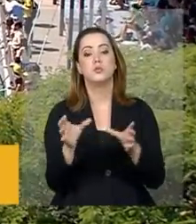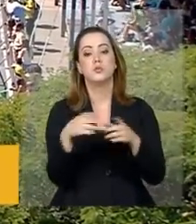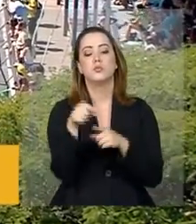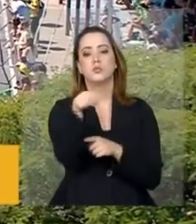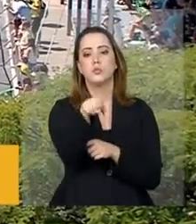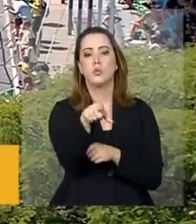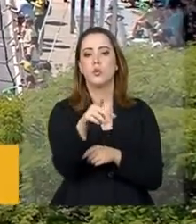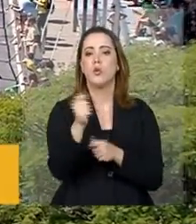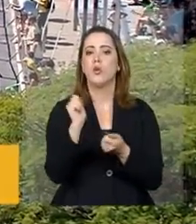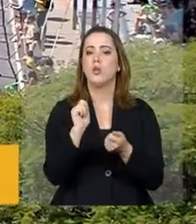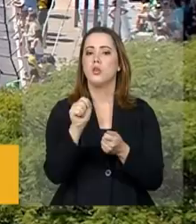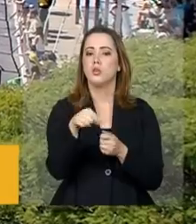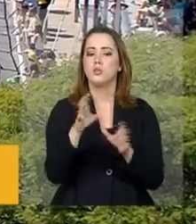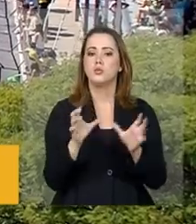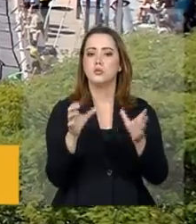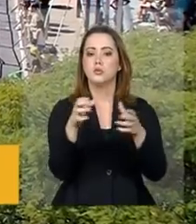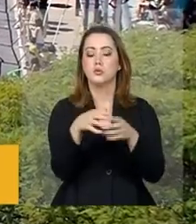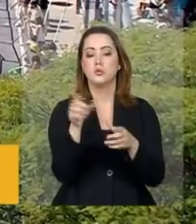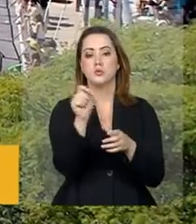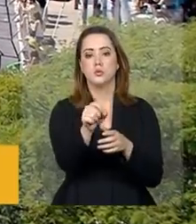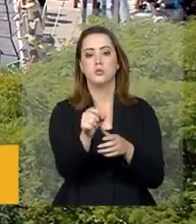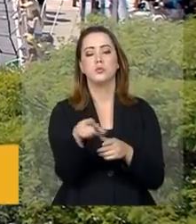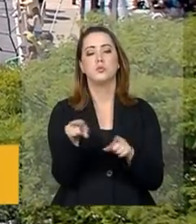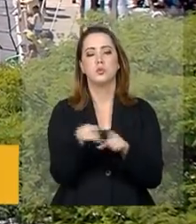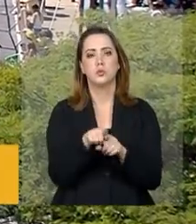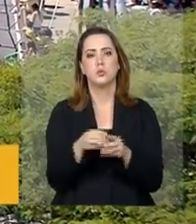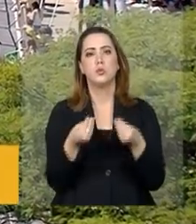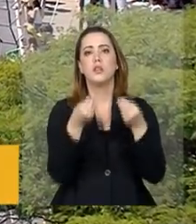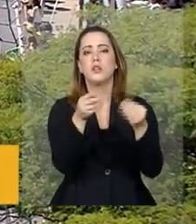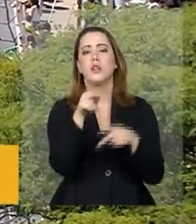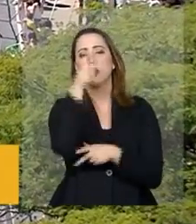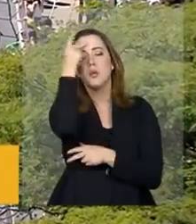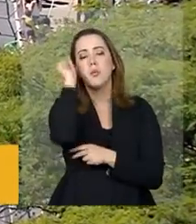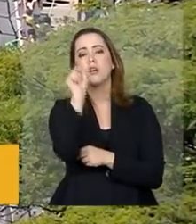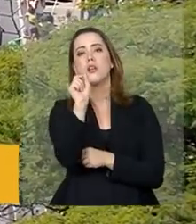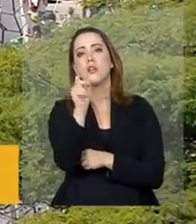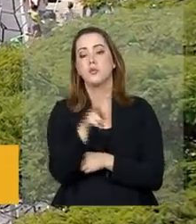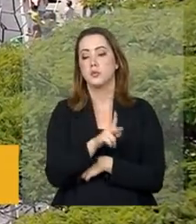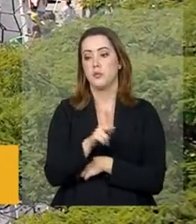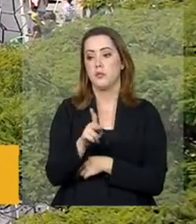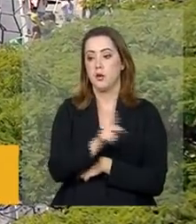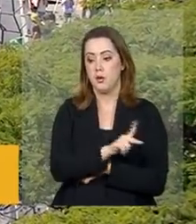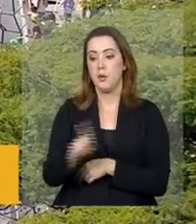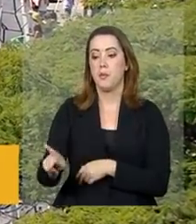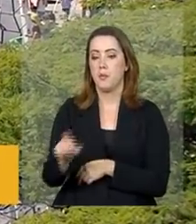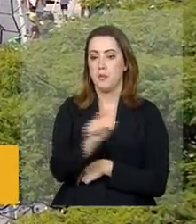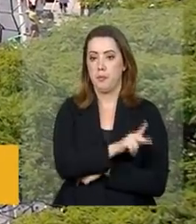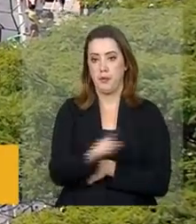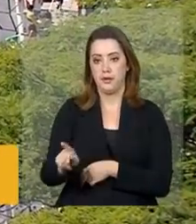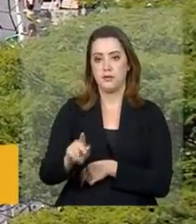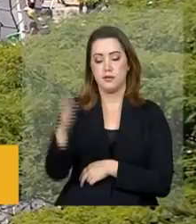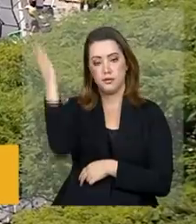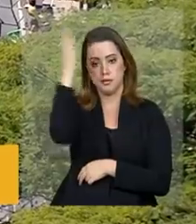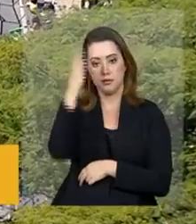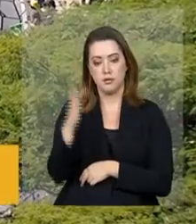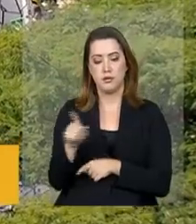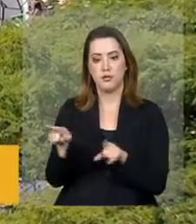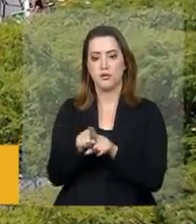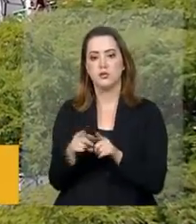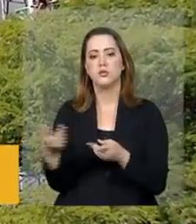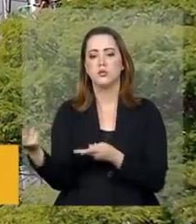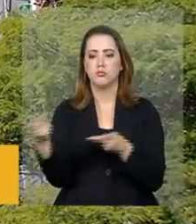dada para o presidente da República, né? Então, e o presidente das outras nações em